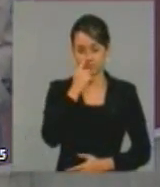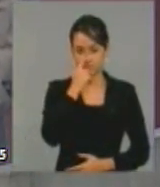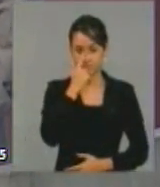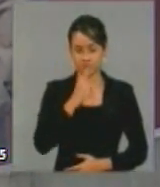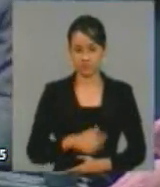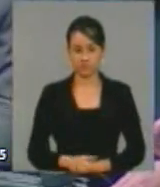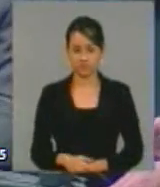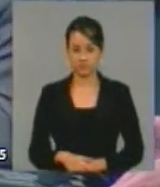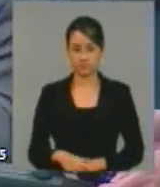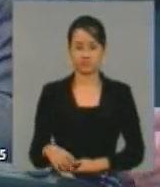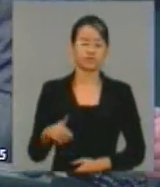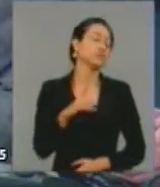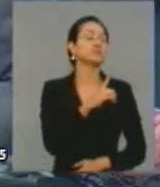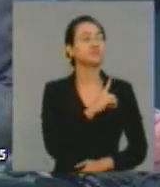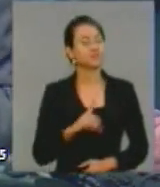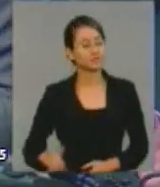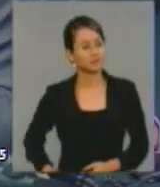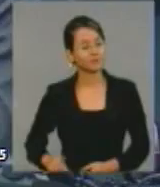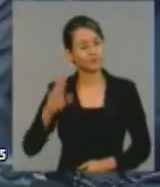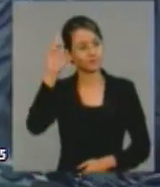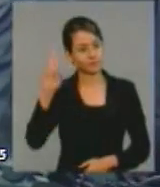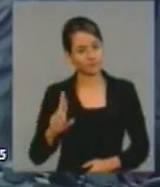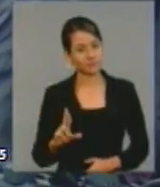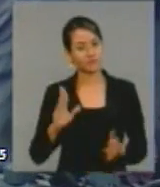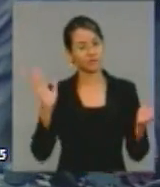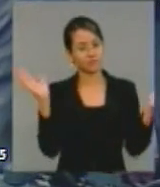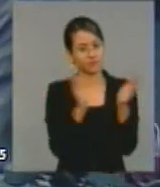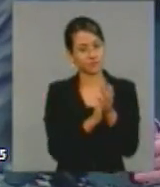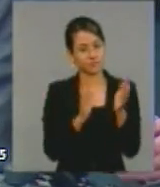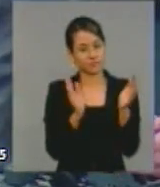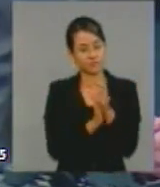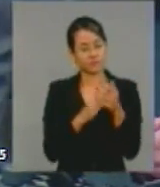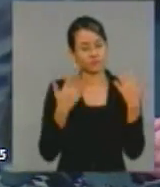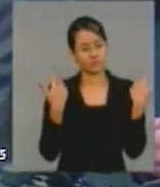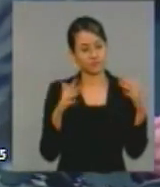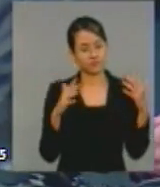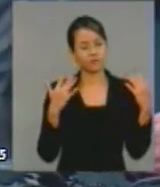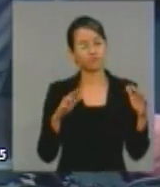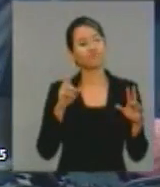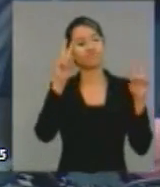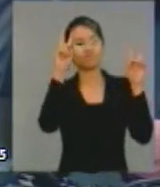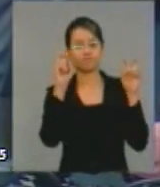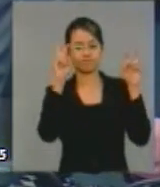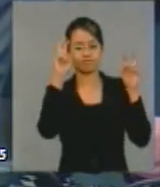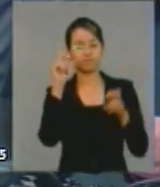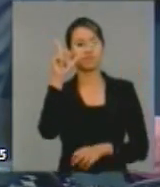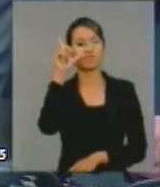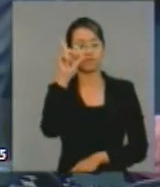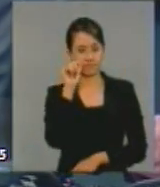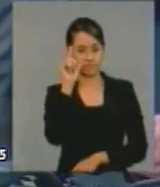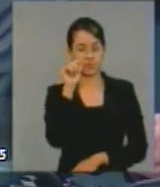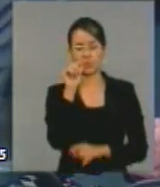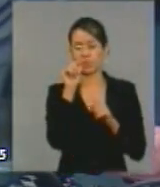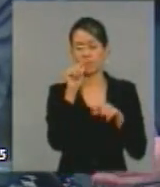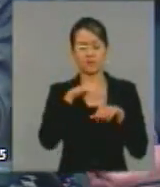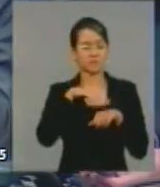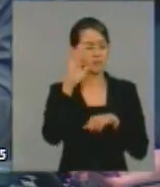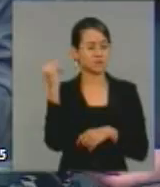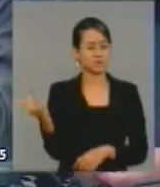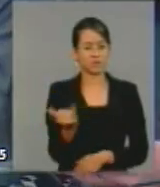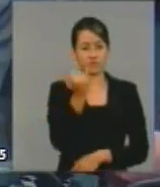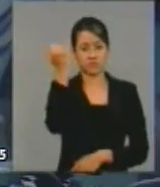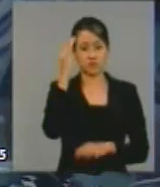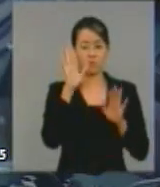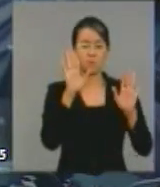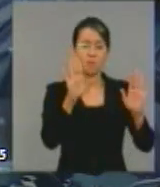Deputado Rosendo, eu primeiro parabenizo esse tema que o senhor traz da gestão das águas. Eu acho que esse tema é por demais importante, mas nós não